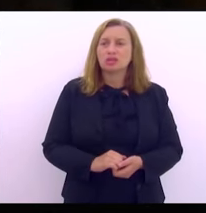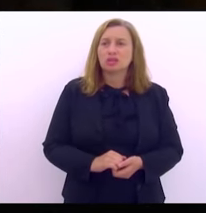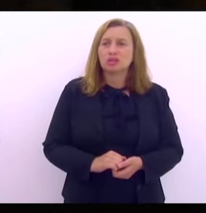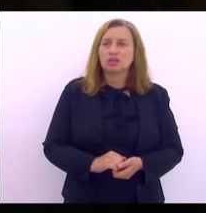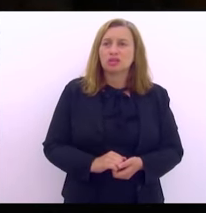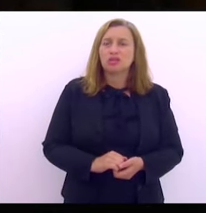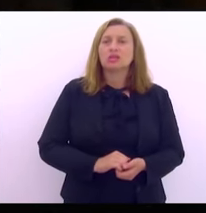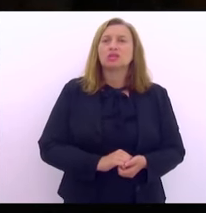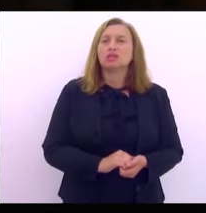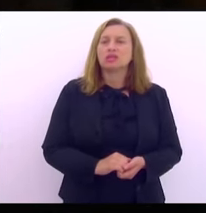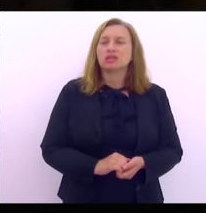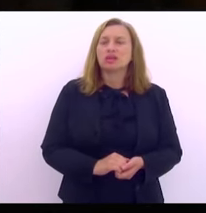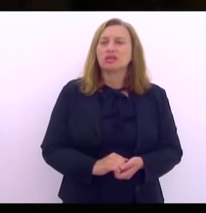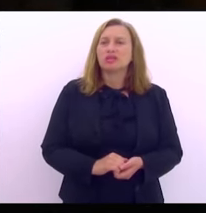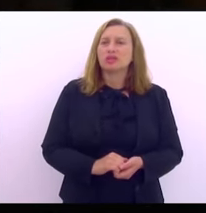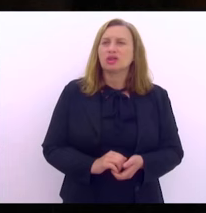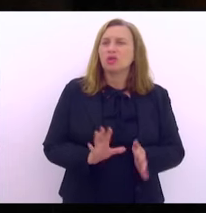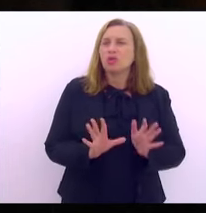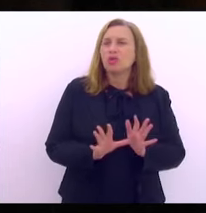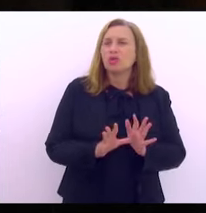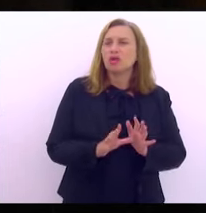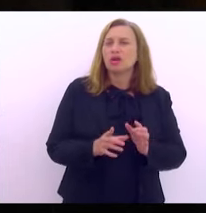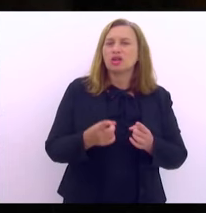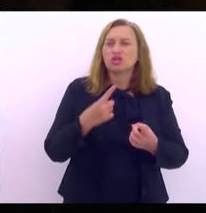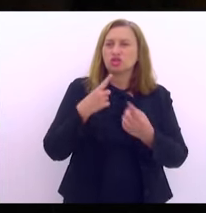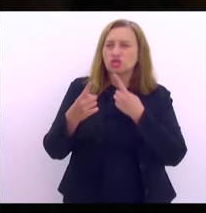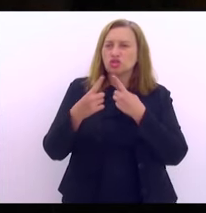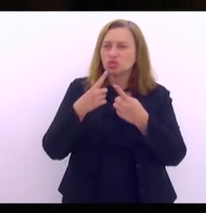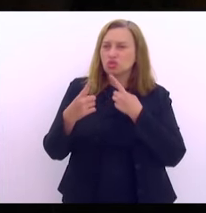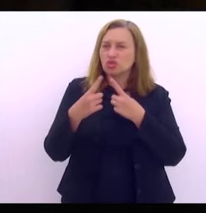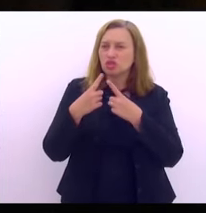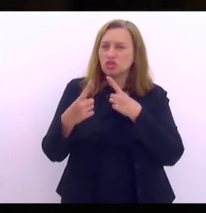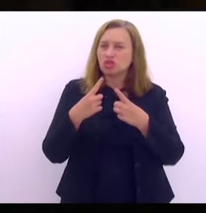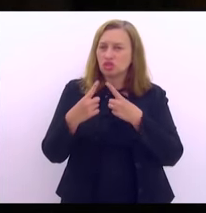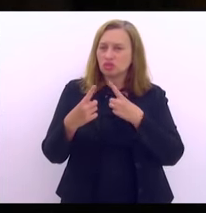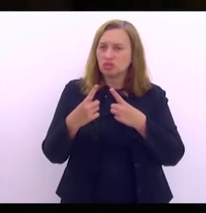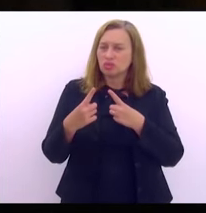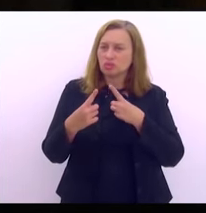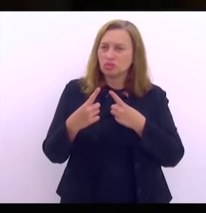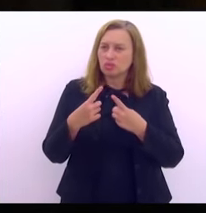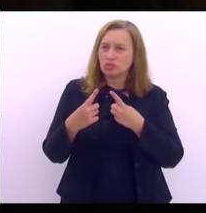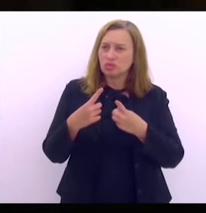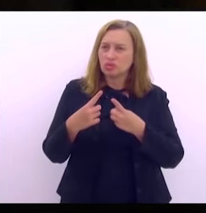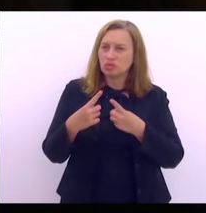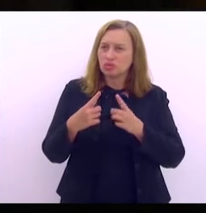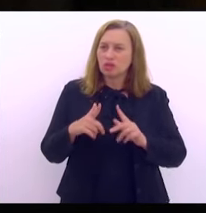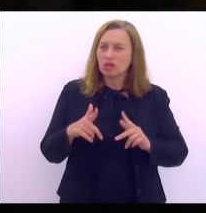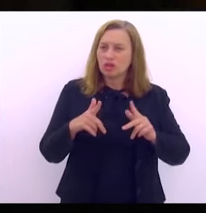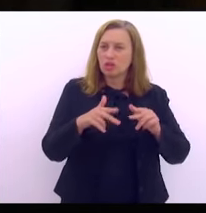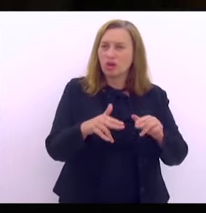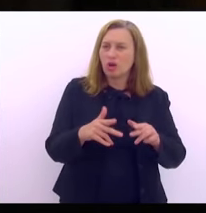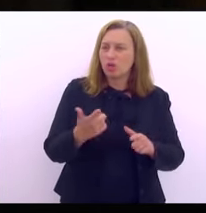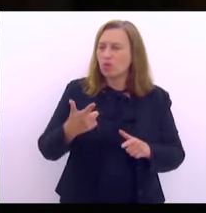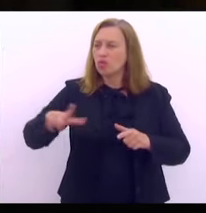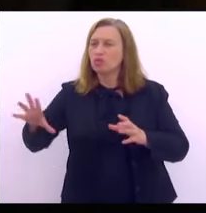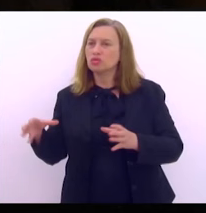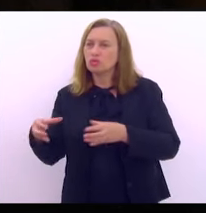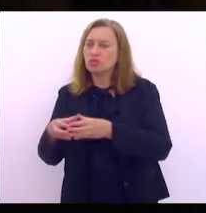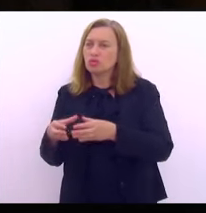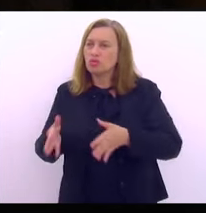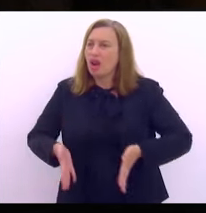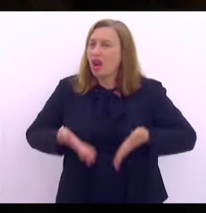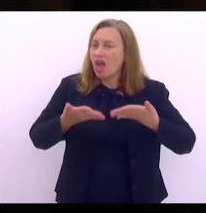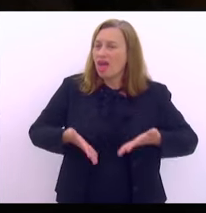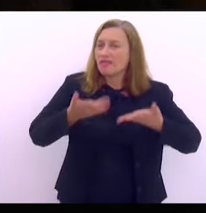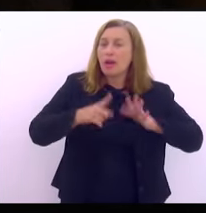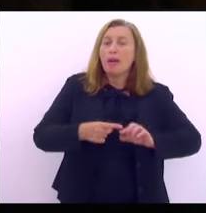da oposição. Fez de forma leve. Mas isso também mostra o